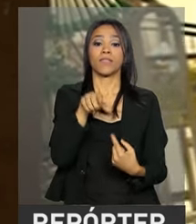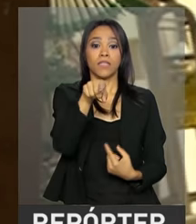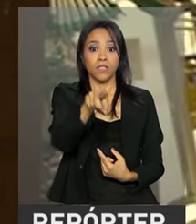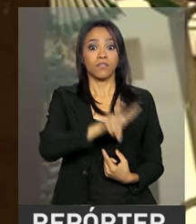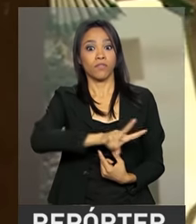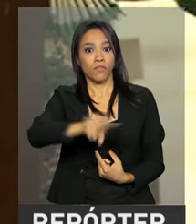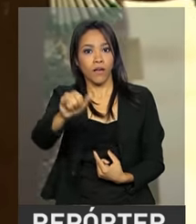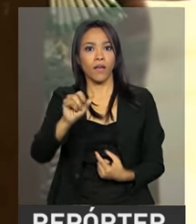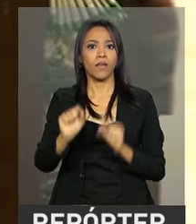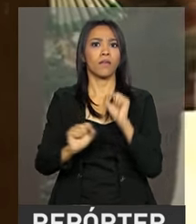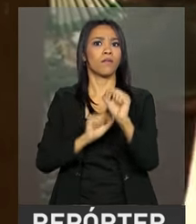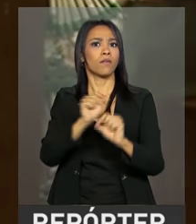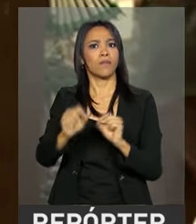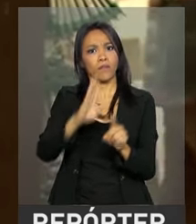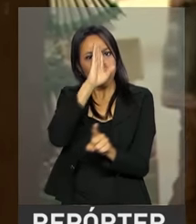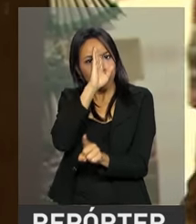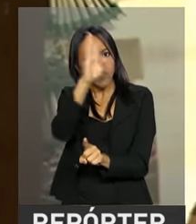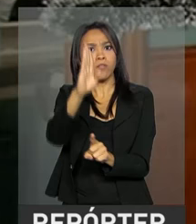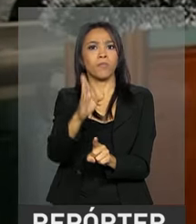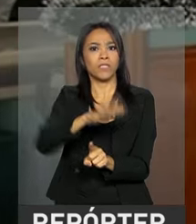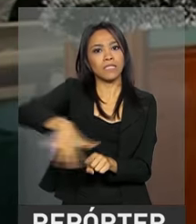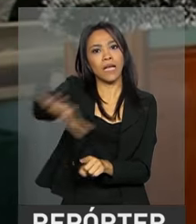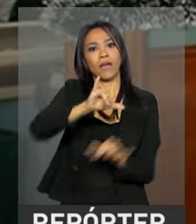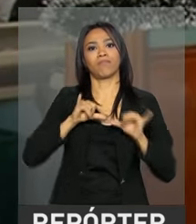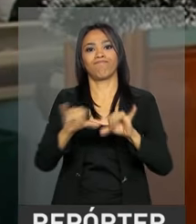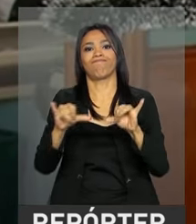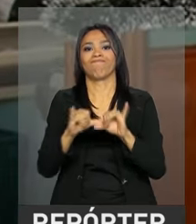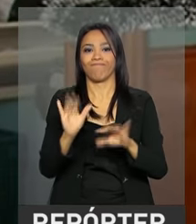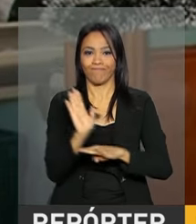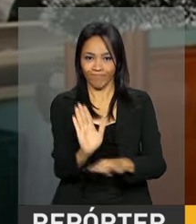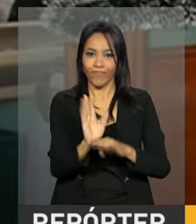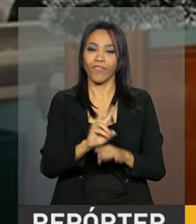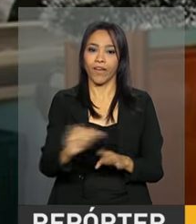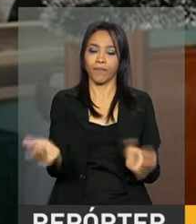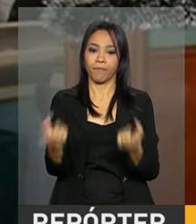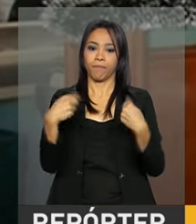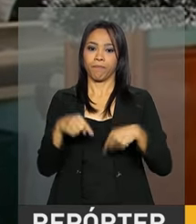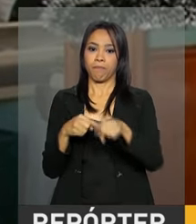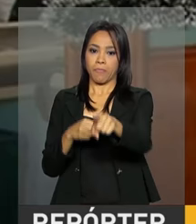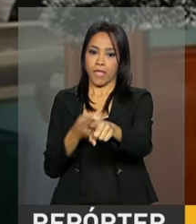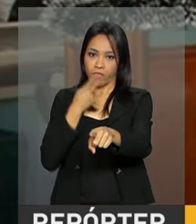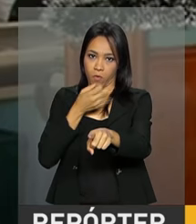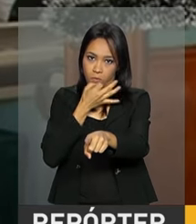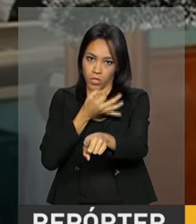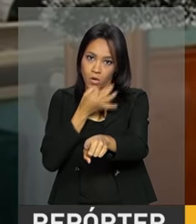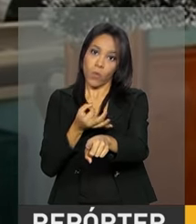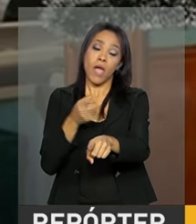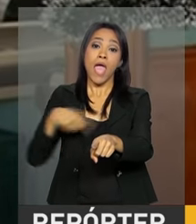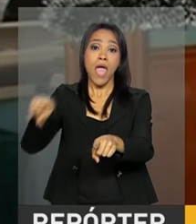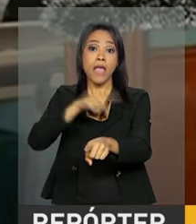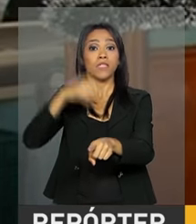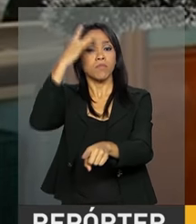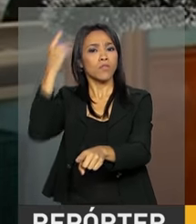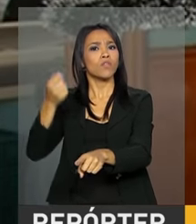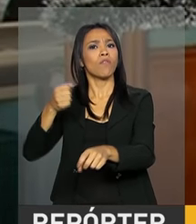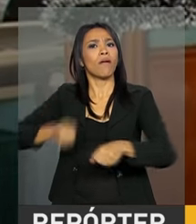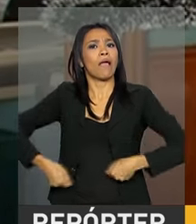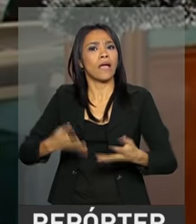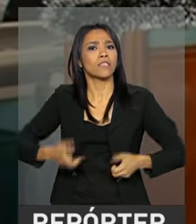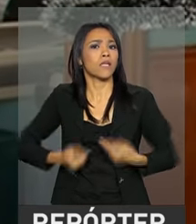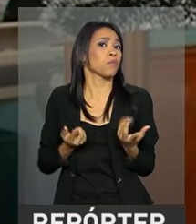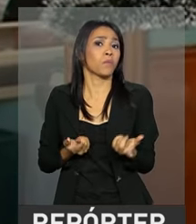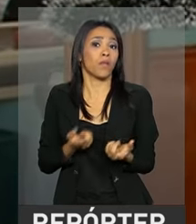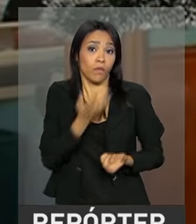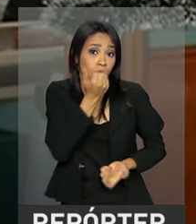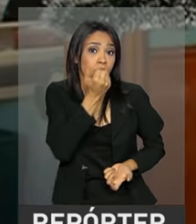movimentar principalmente o varejo com esse aumento aí de 57 no salário mínimo Essas pessoas aí eles vão gastar com certeza em alimento e